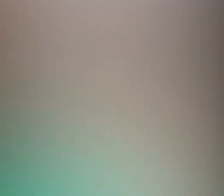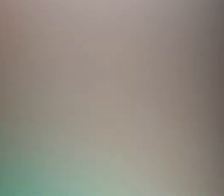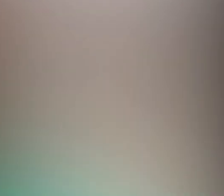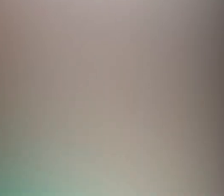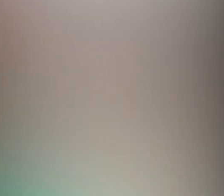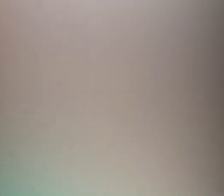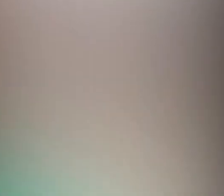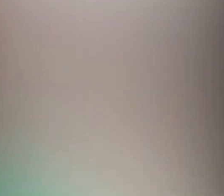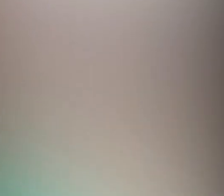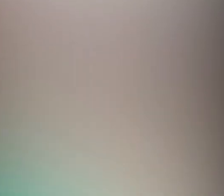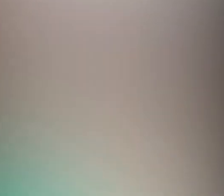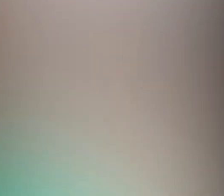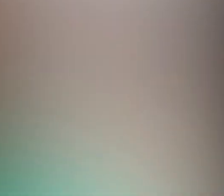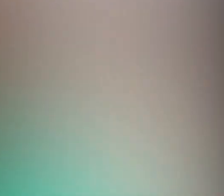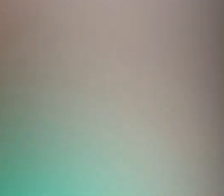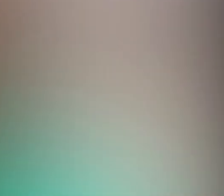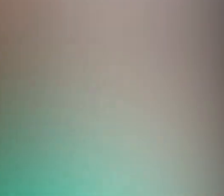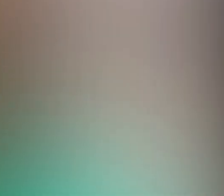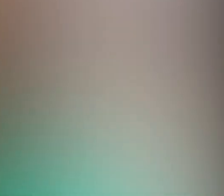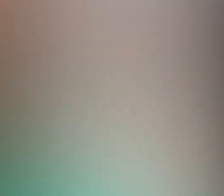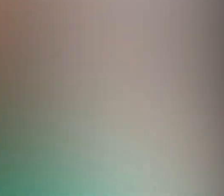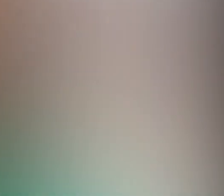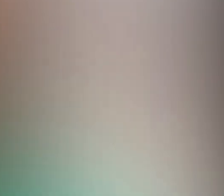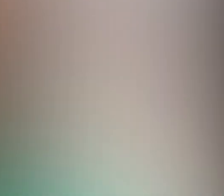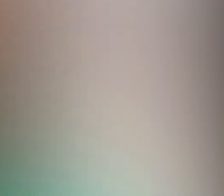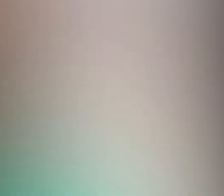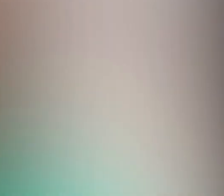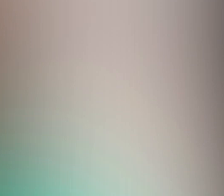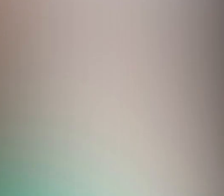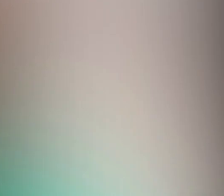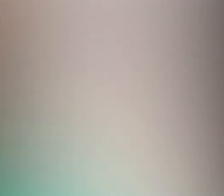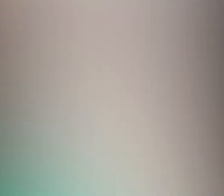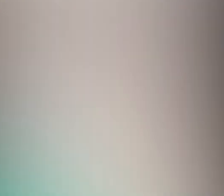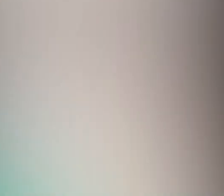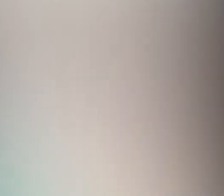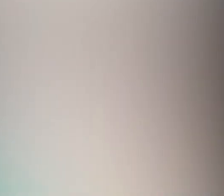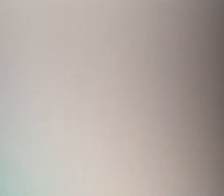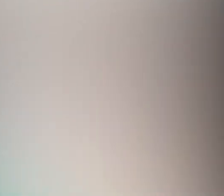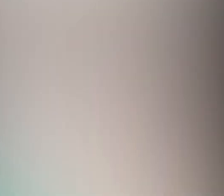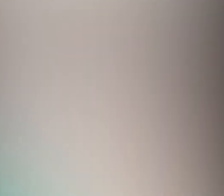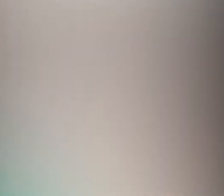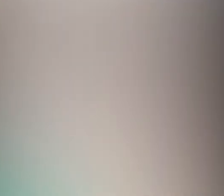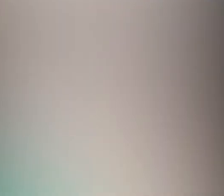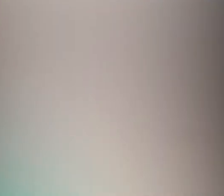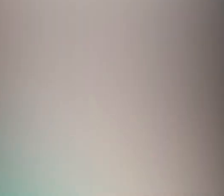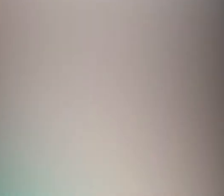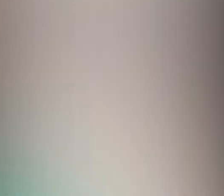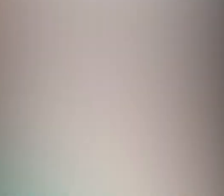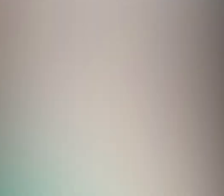que nós temos de levar o Evangelho de Cristo a toda criatura, pregando a palavra de